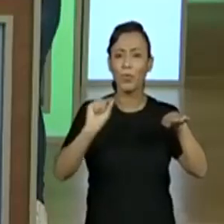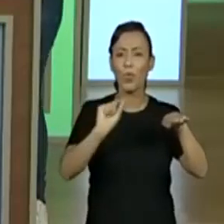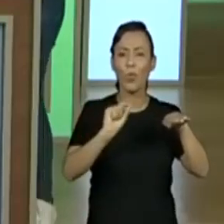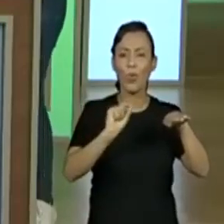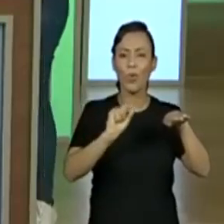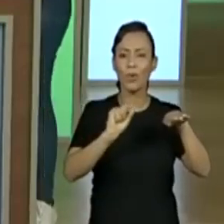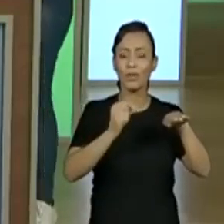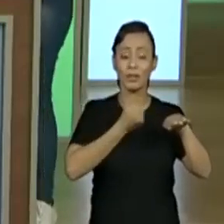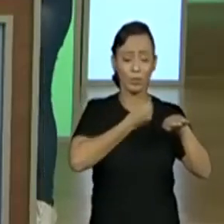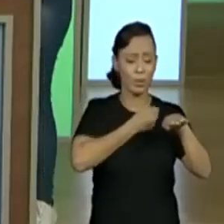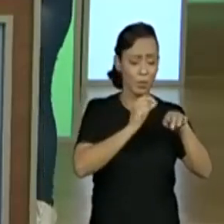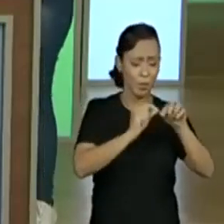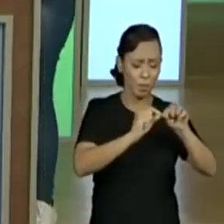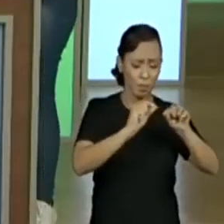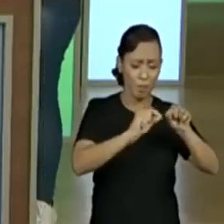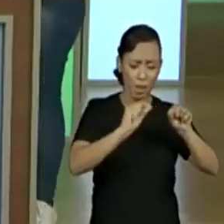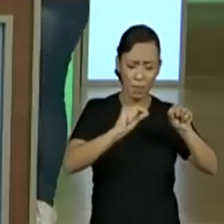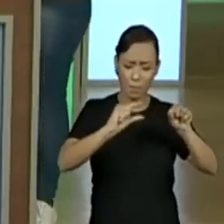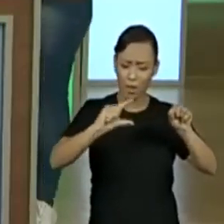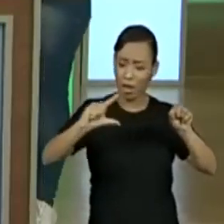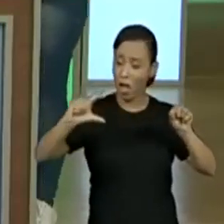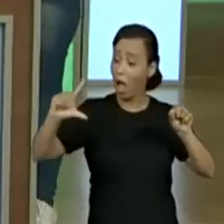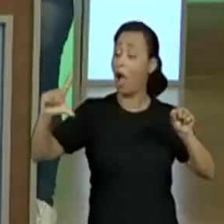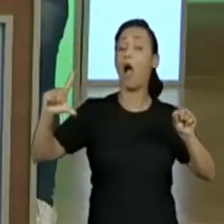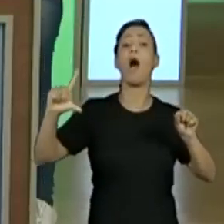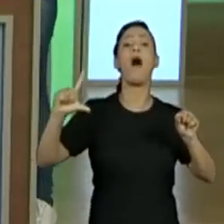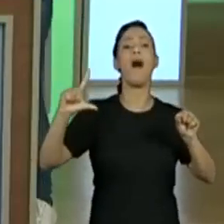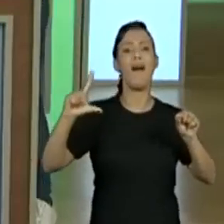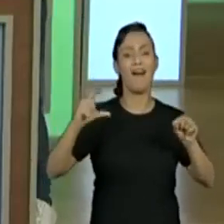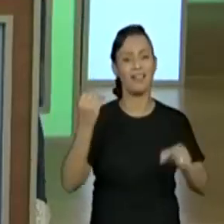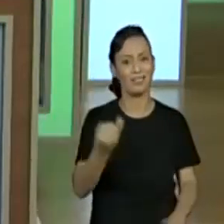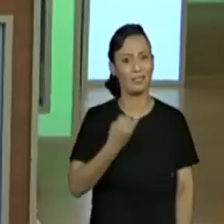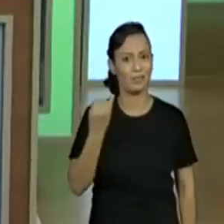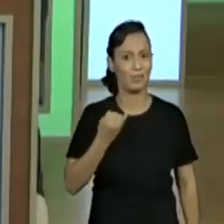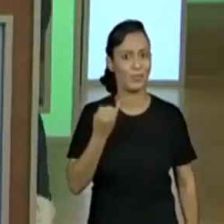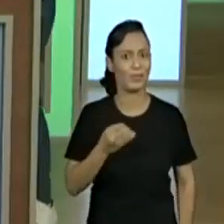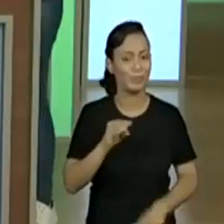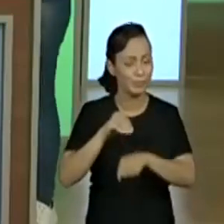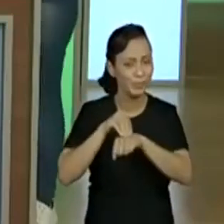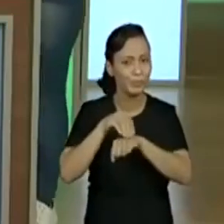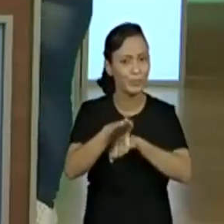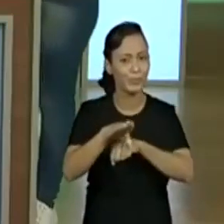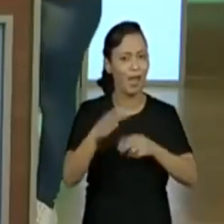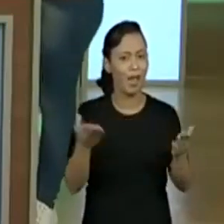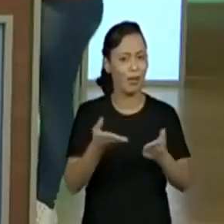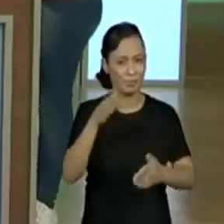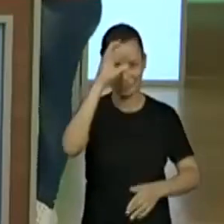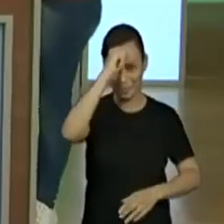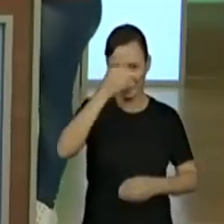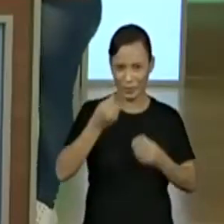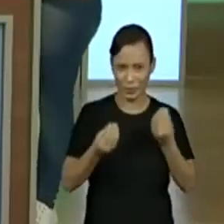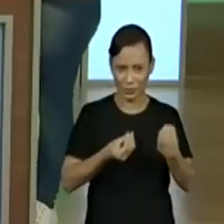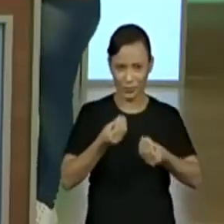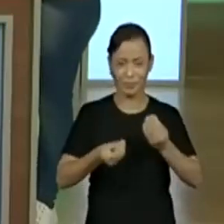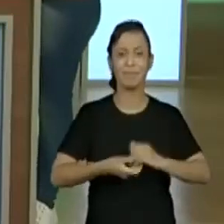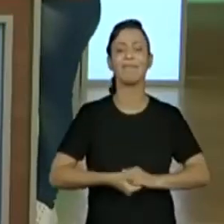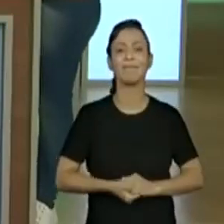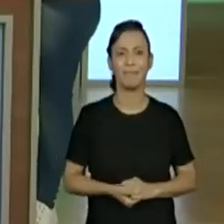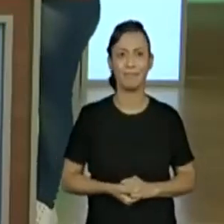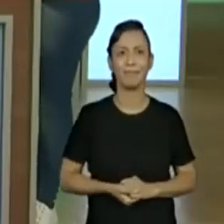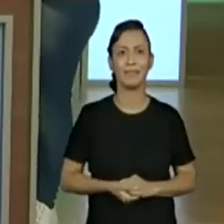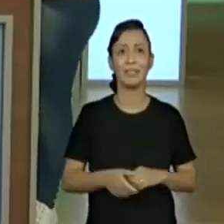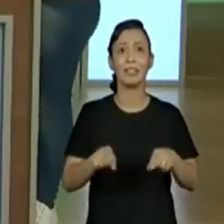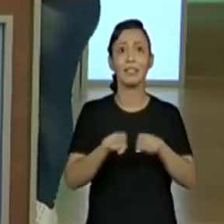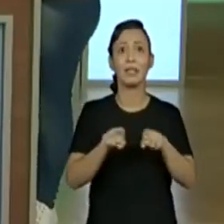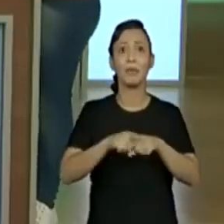daí vai ajudar bastante no decorrer da aula de hoje, né, professora? Exatamente. O padrão da sequência. Olha a dica de ouro, anota aí. É o que diz aqui no finalzinho,